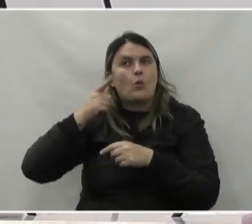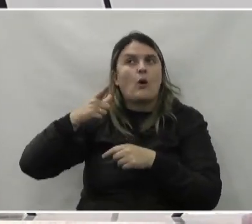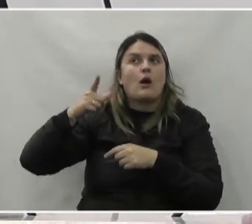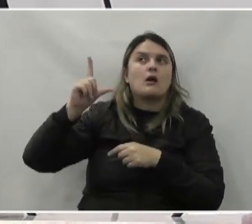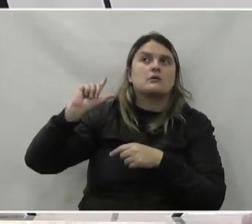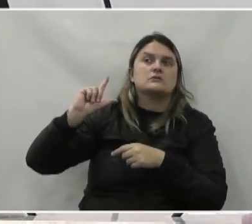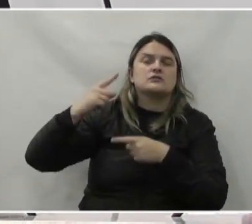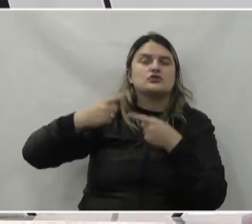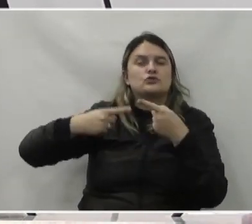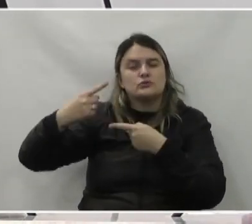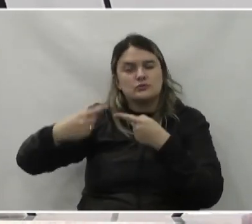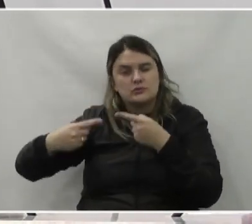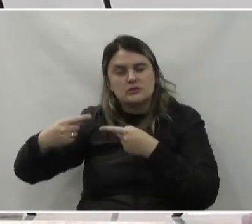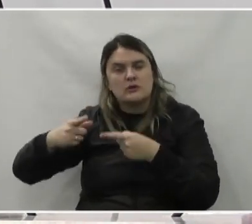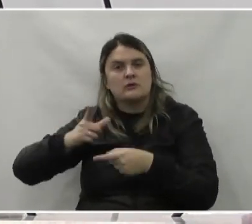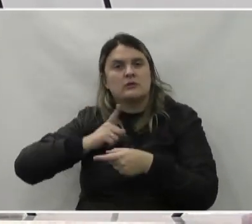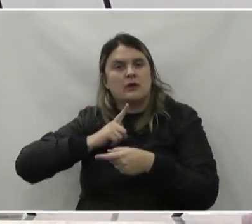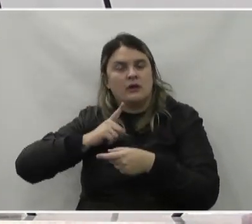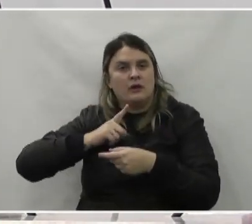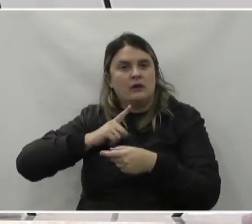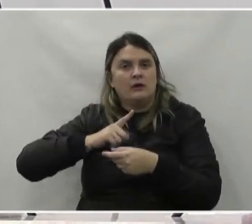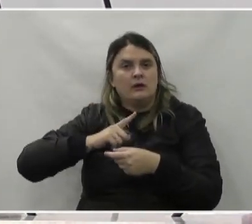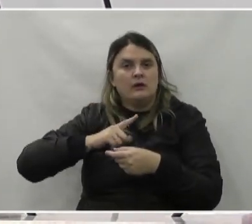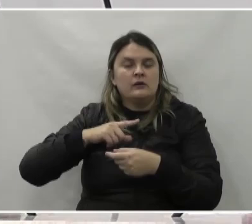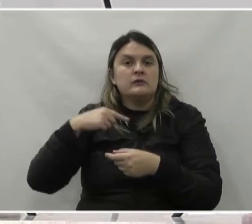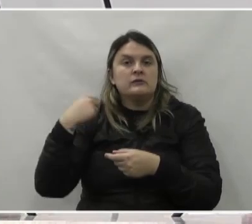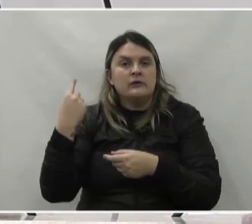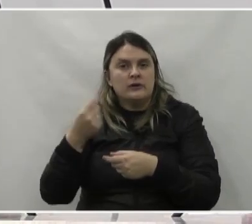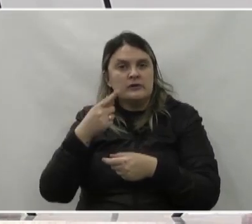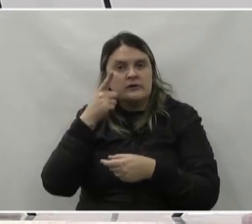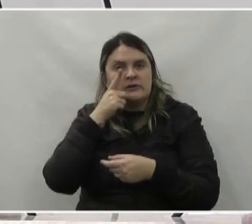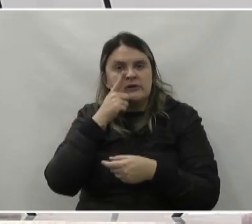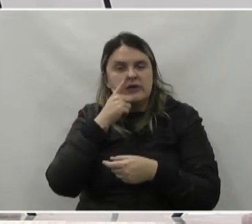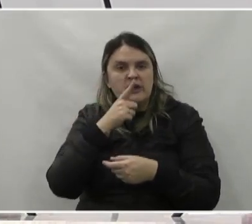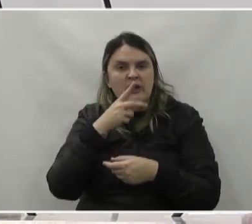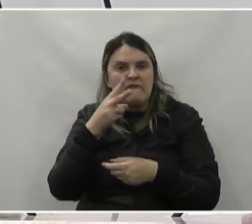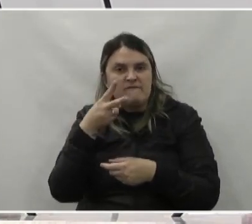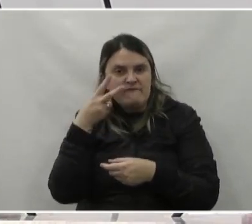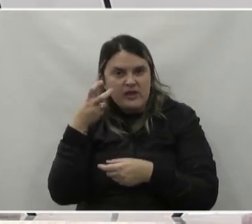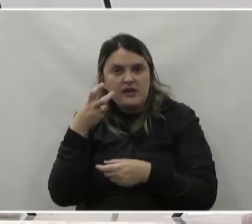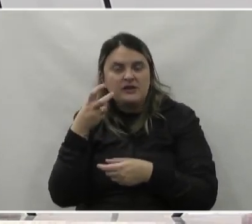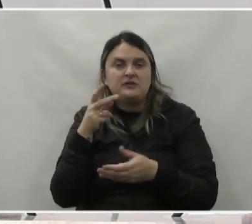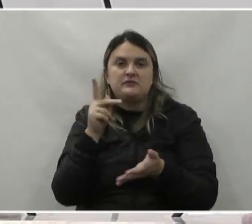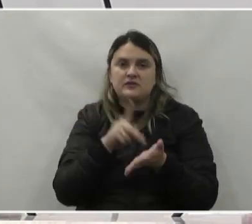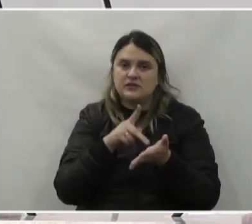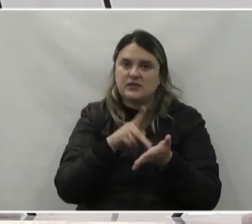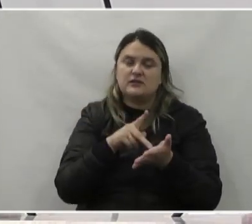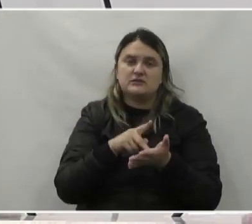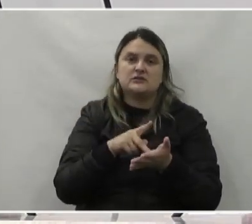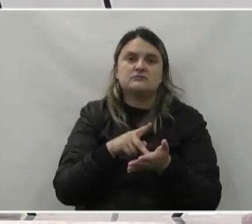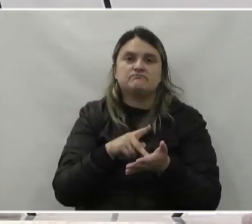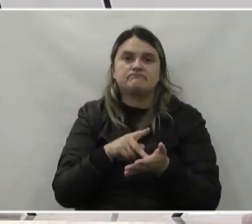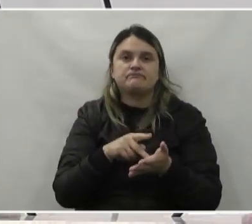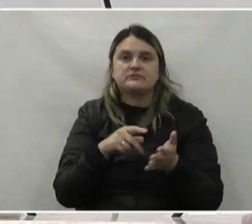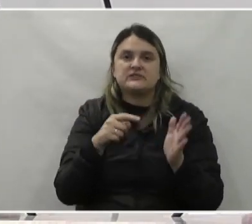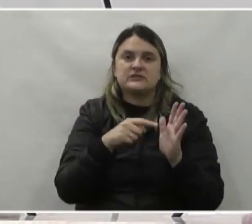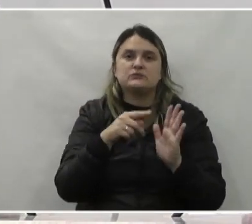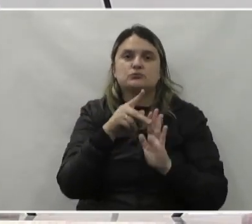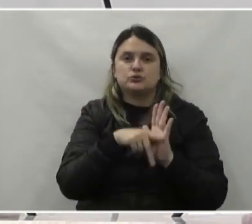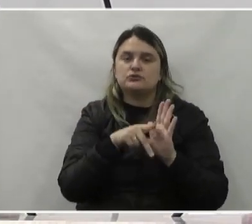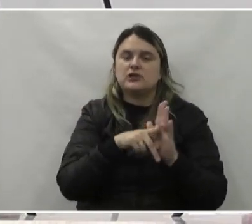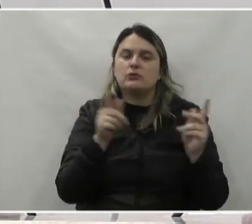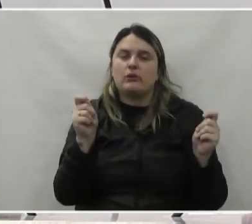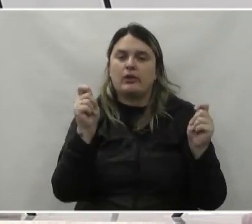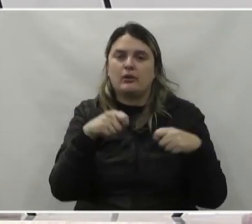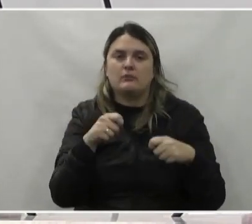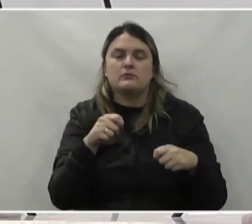uma discussão salutar, a gente conseguiu ver que realmente era um projeto